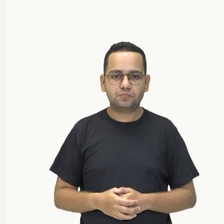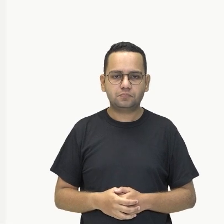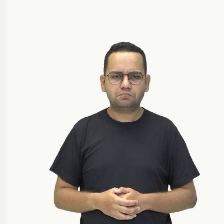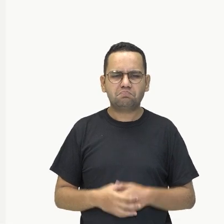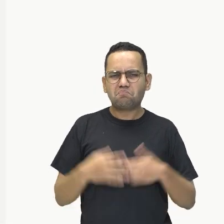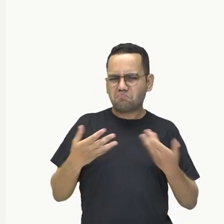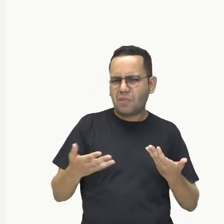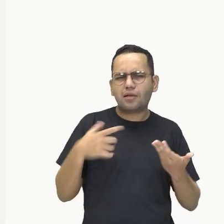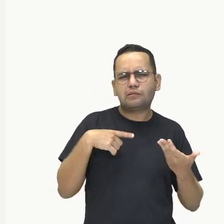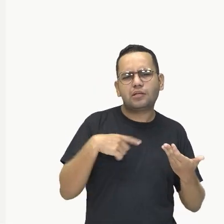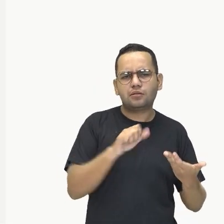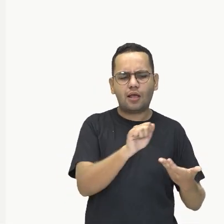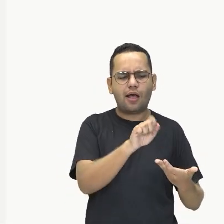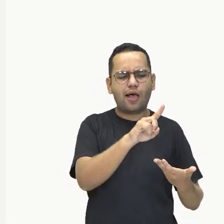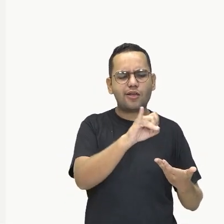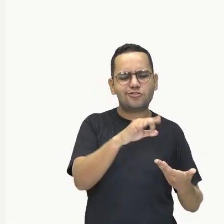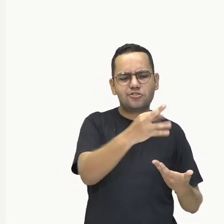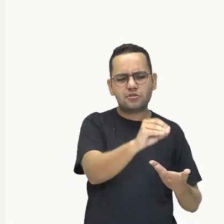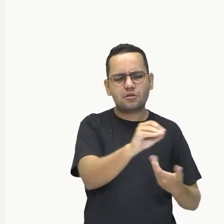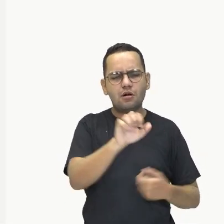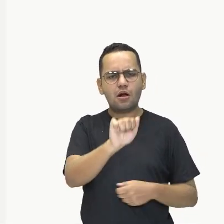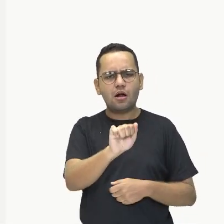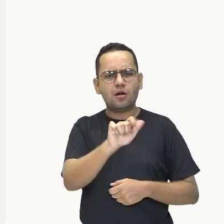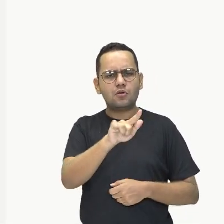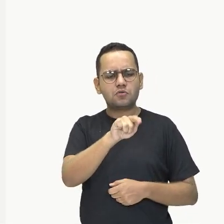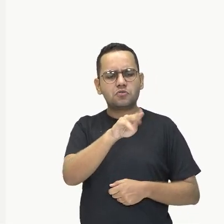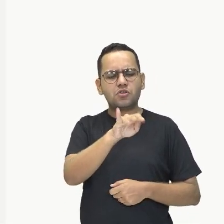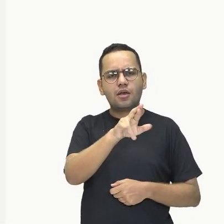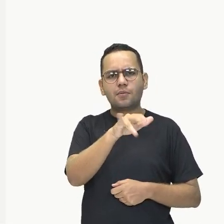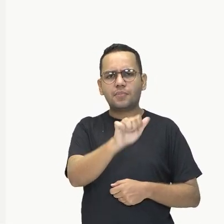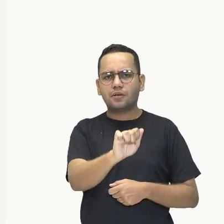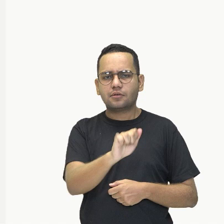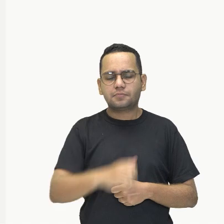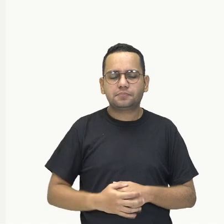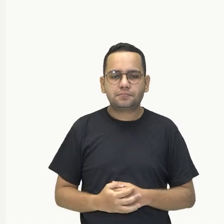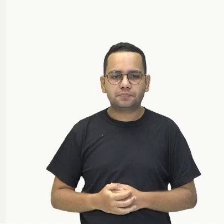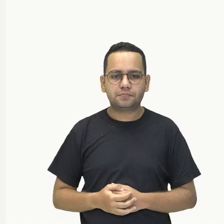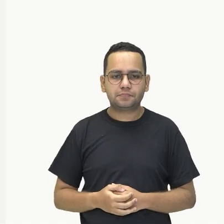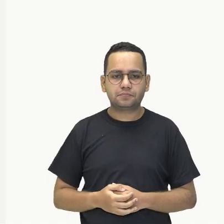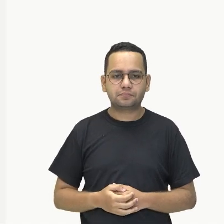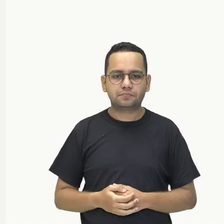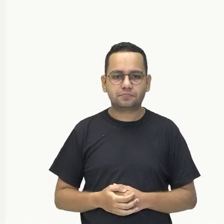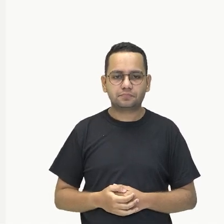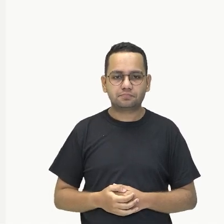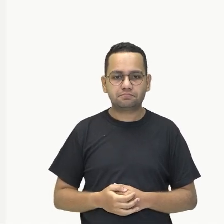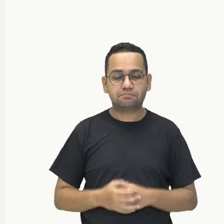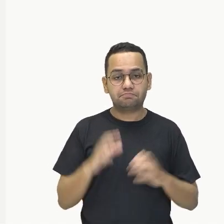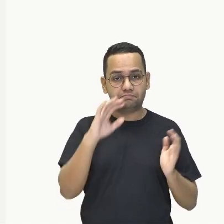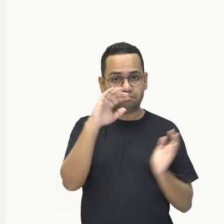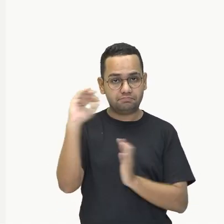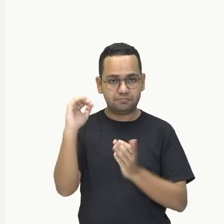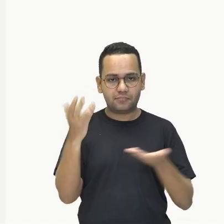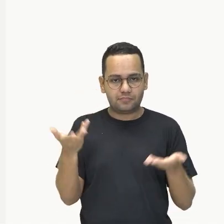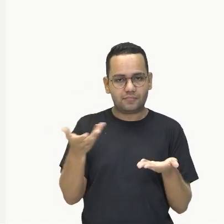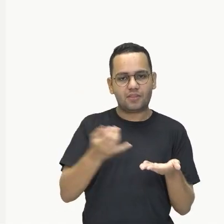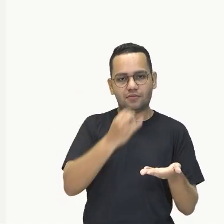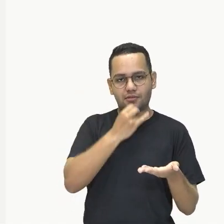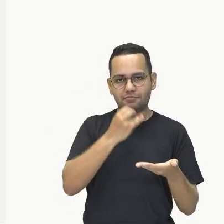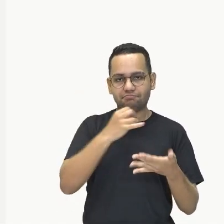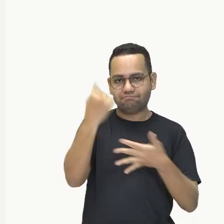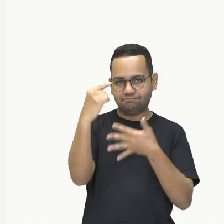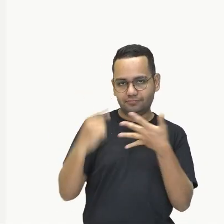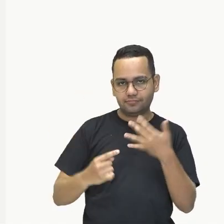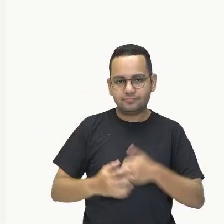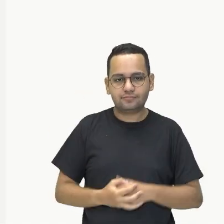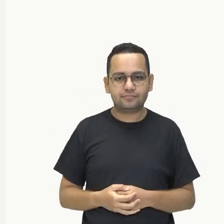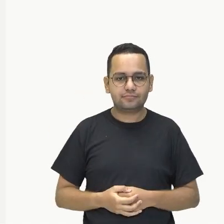adição algébrica. Então vamos observar aqui, ó, nos nossos exemplos de polinômios.